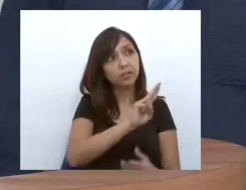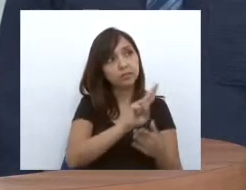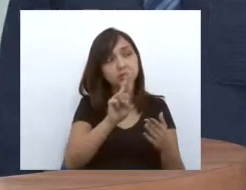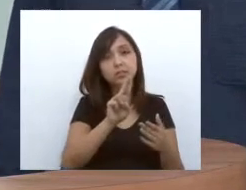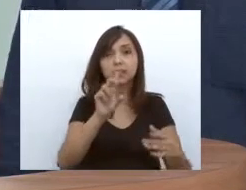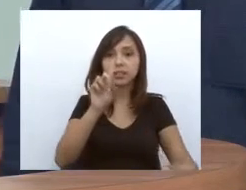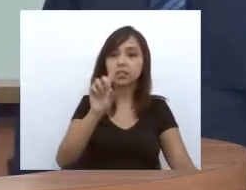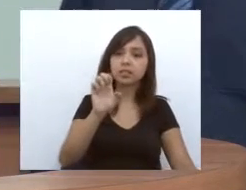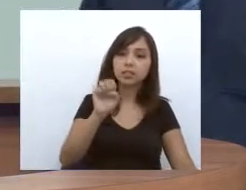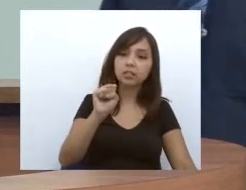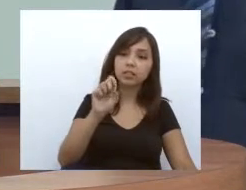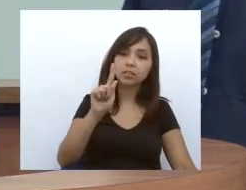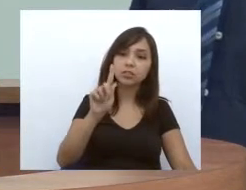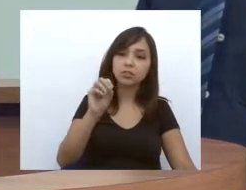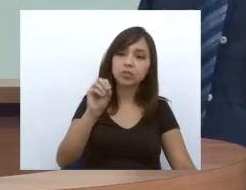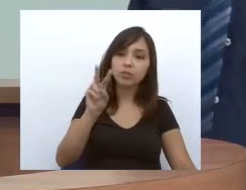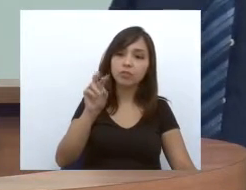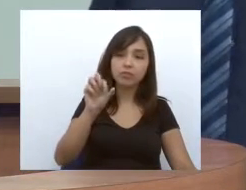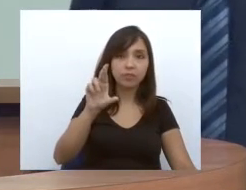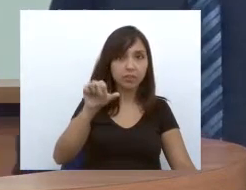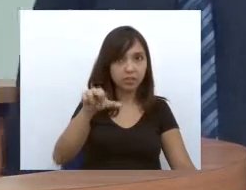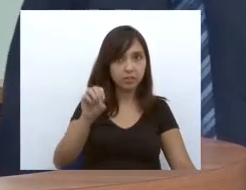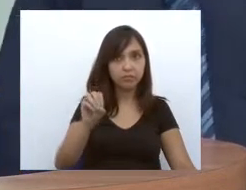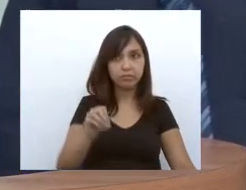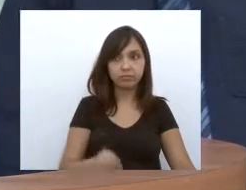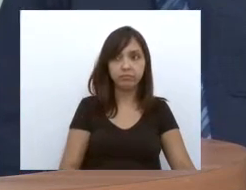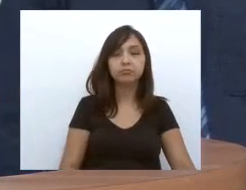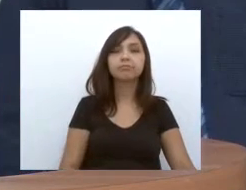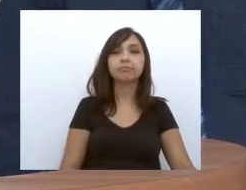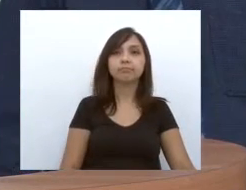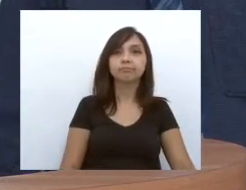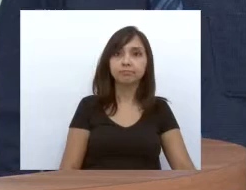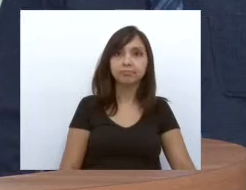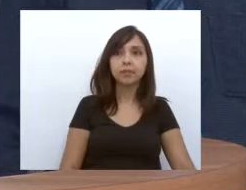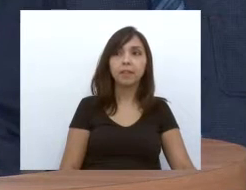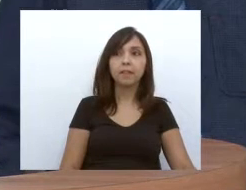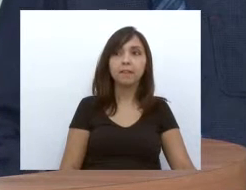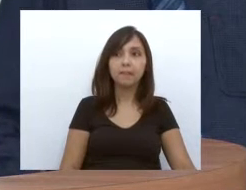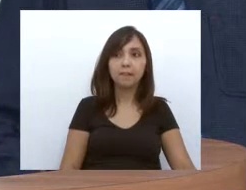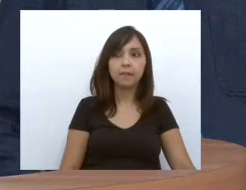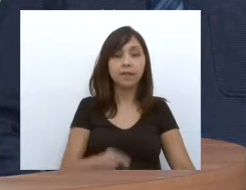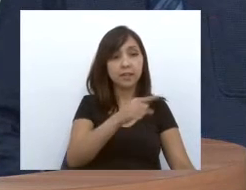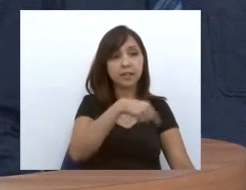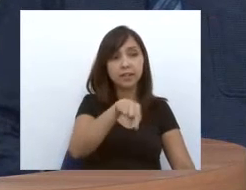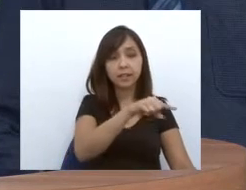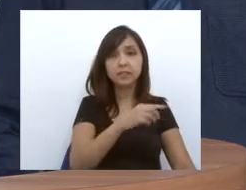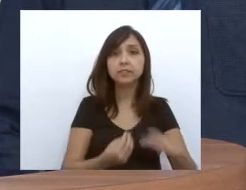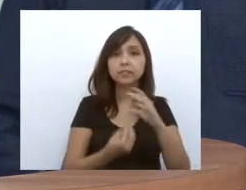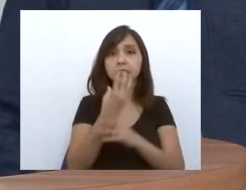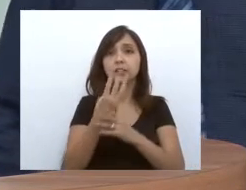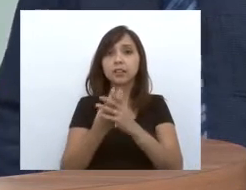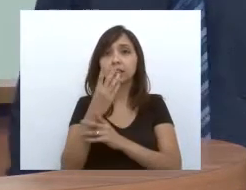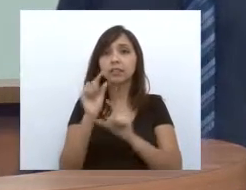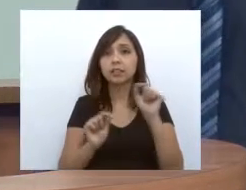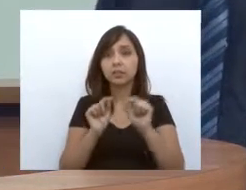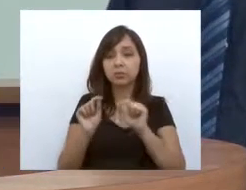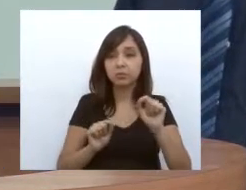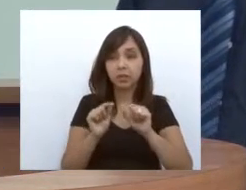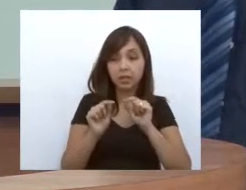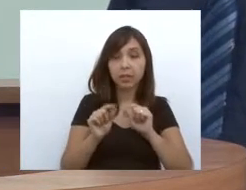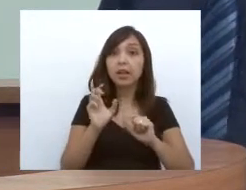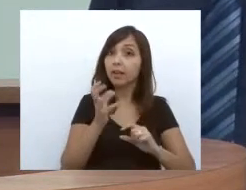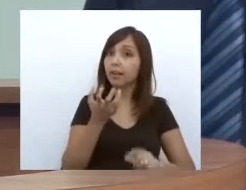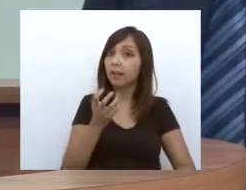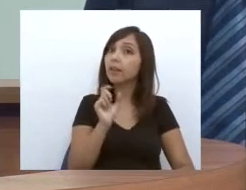um desgoverno, presidente. É um desgoverno. O que eles querem criar, o que eles